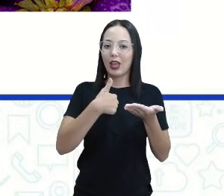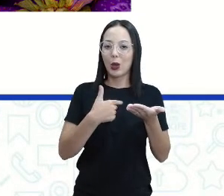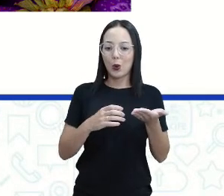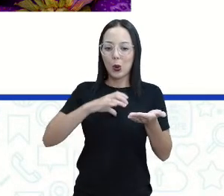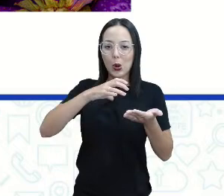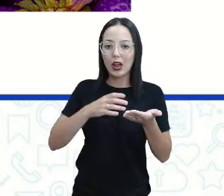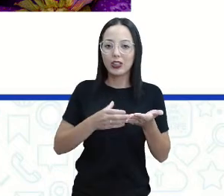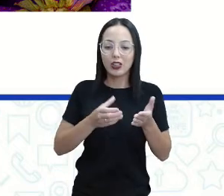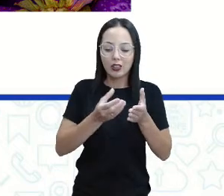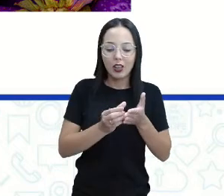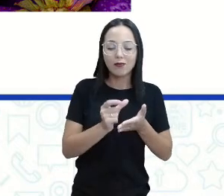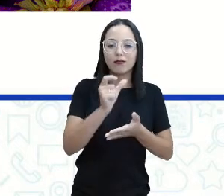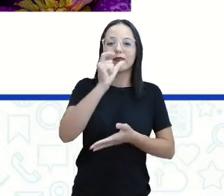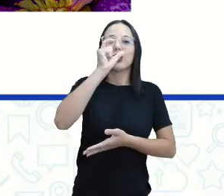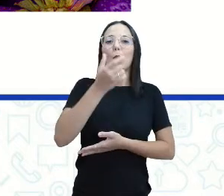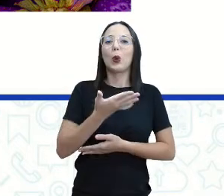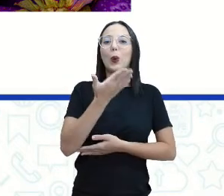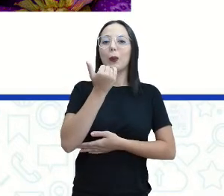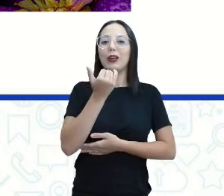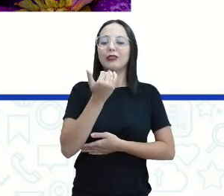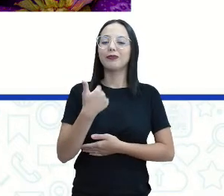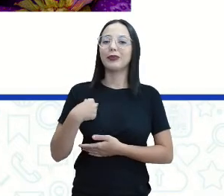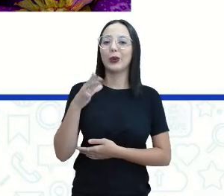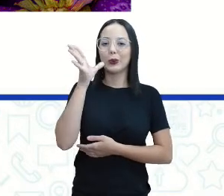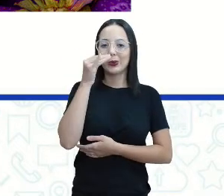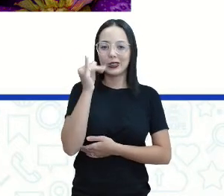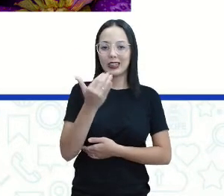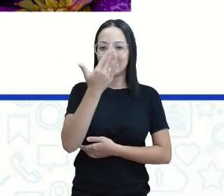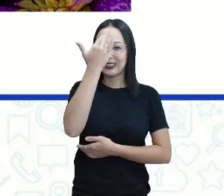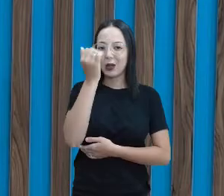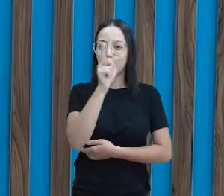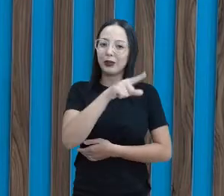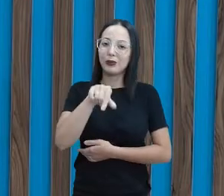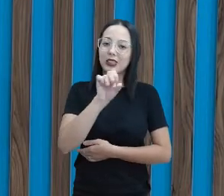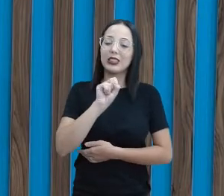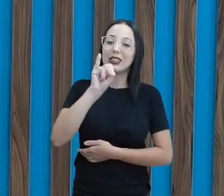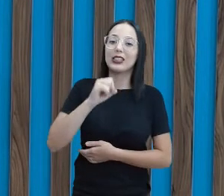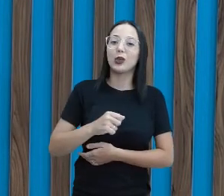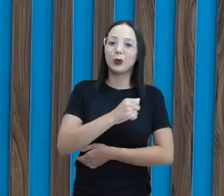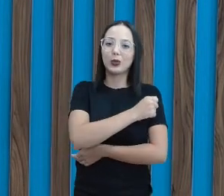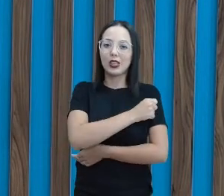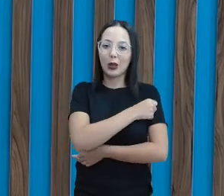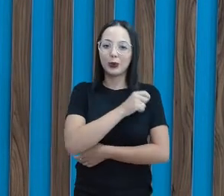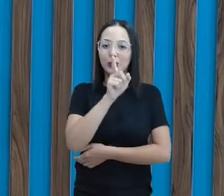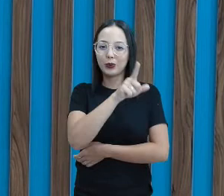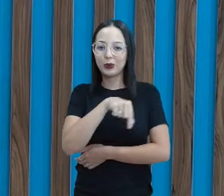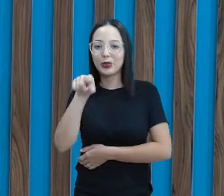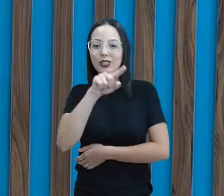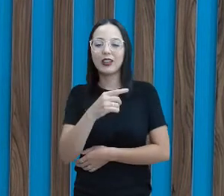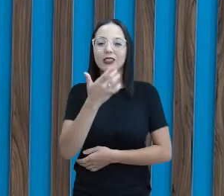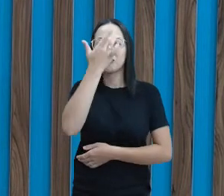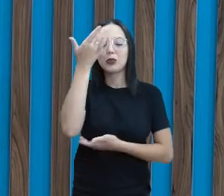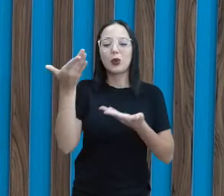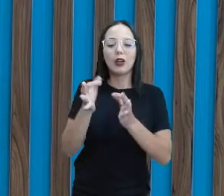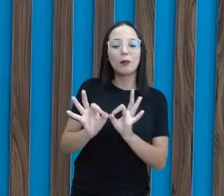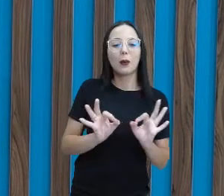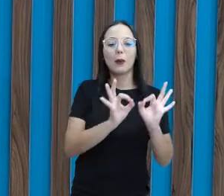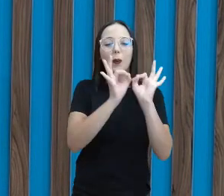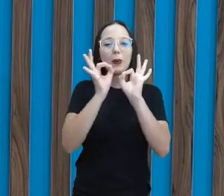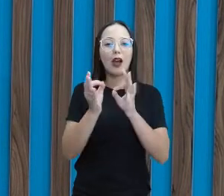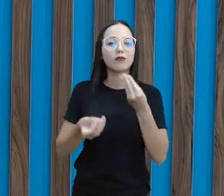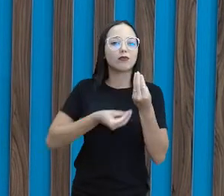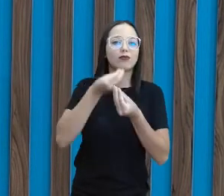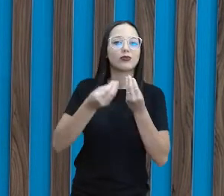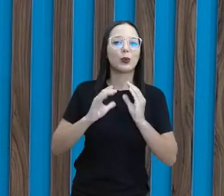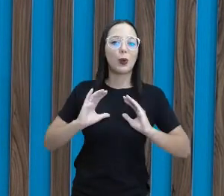a coragem também de comer? Então, eu tenho curiosidade de saber, Carol, se os nossos alunos, né, se quem está nos assistindo, como